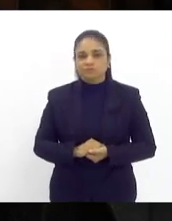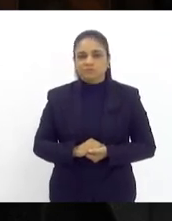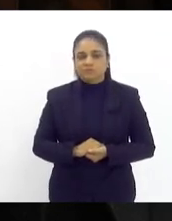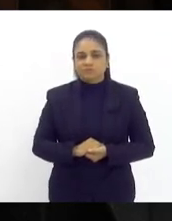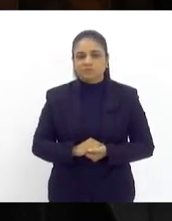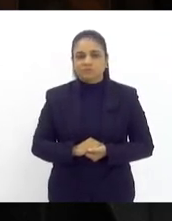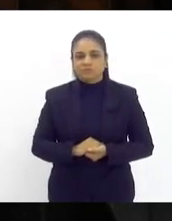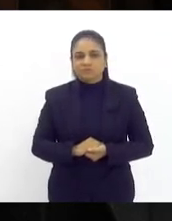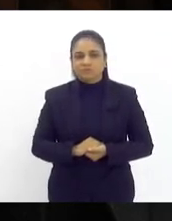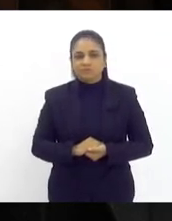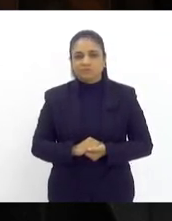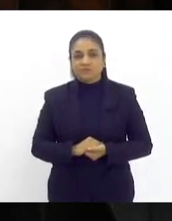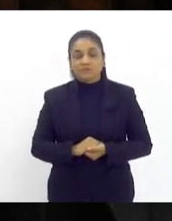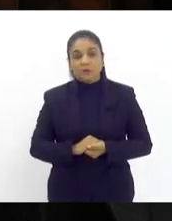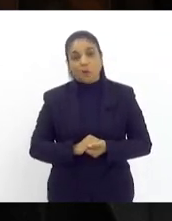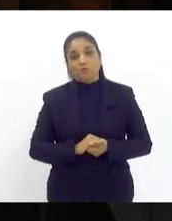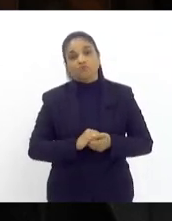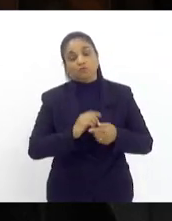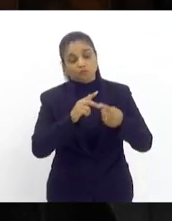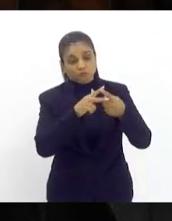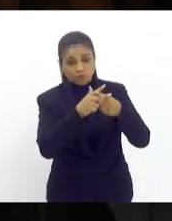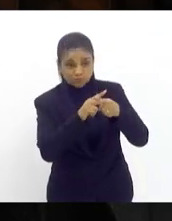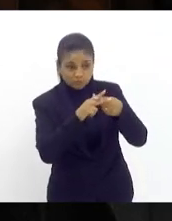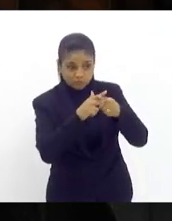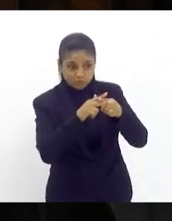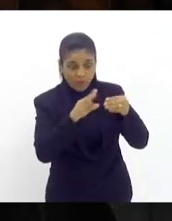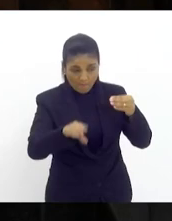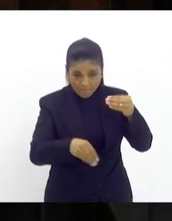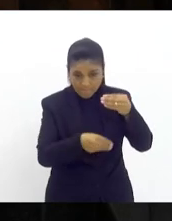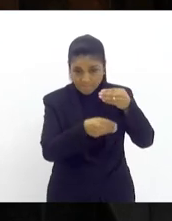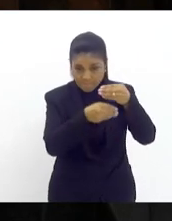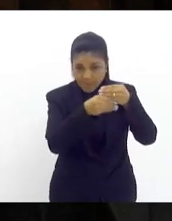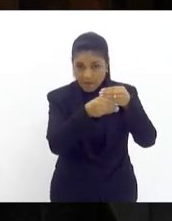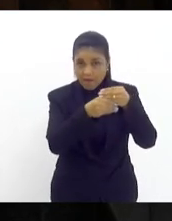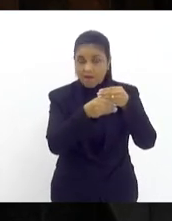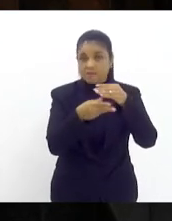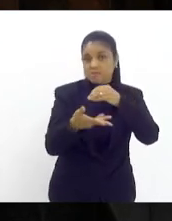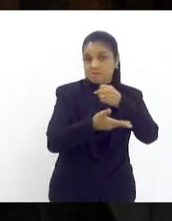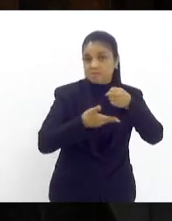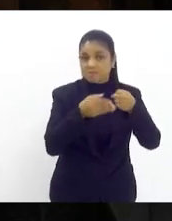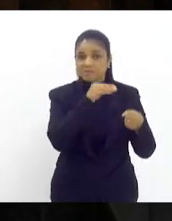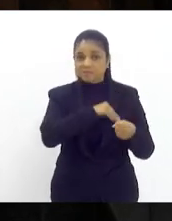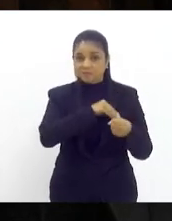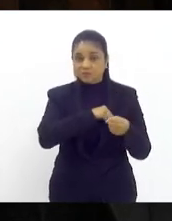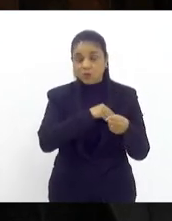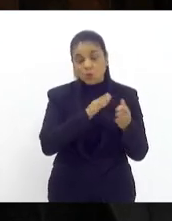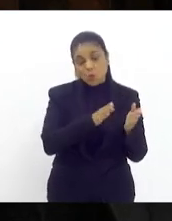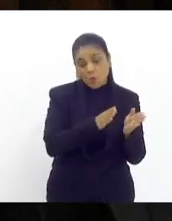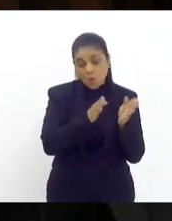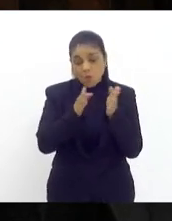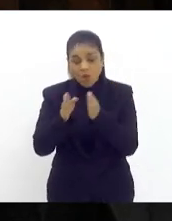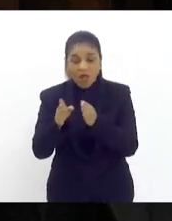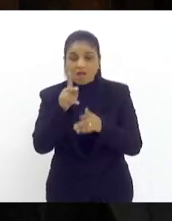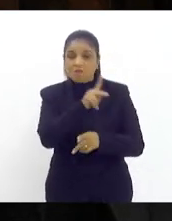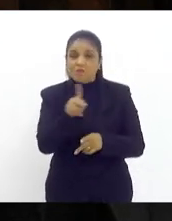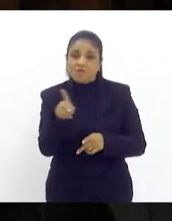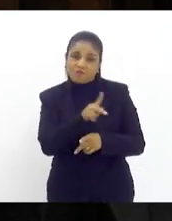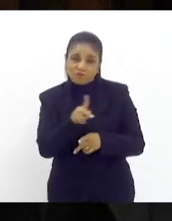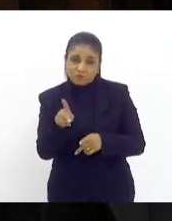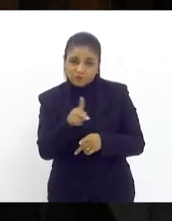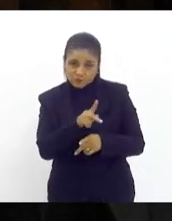assim o reajuste só irá atingir uma parte dos professores e professores